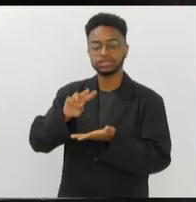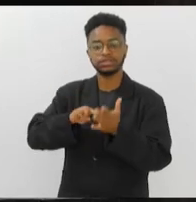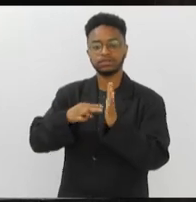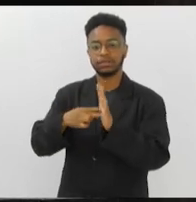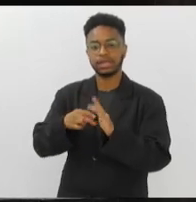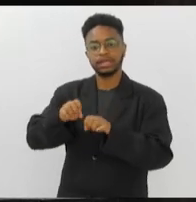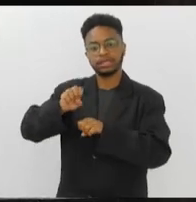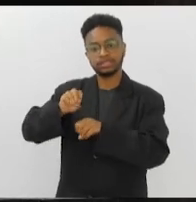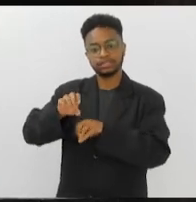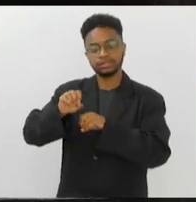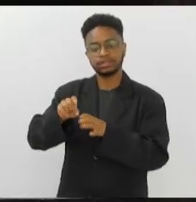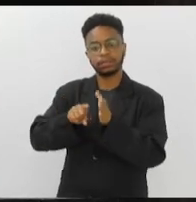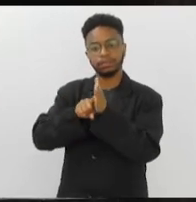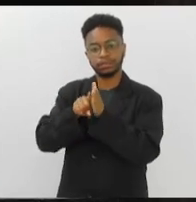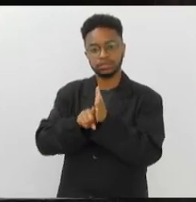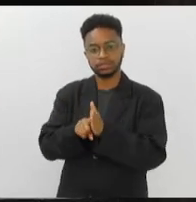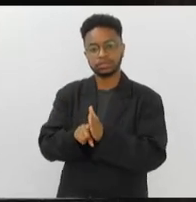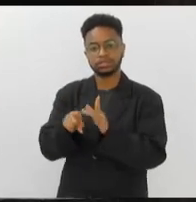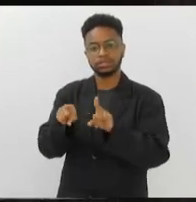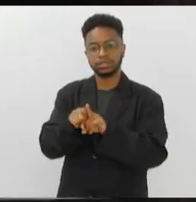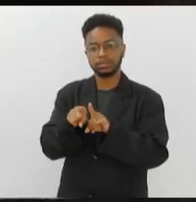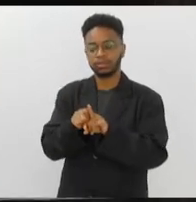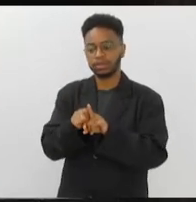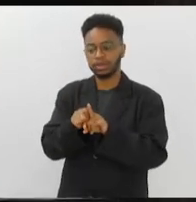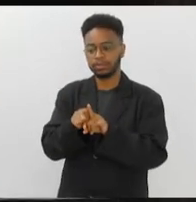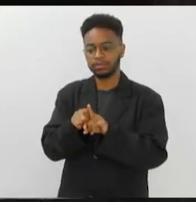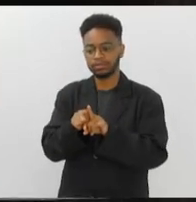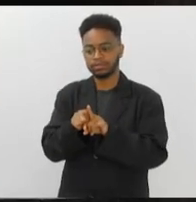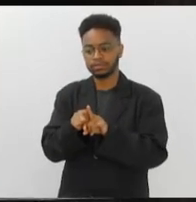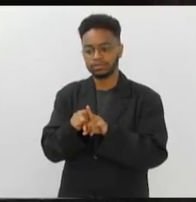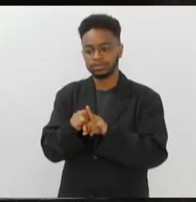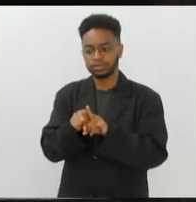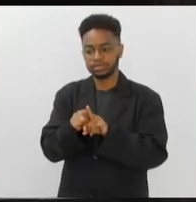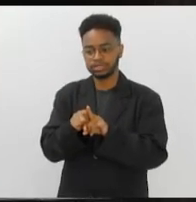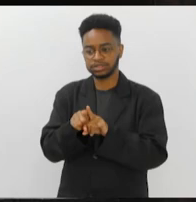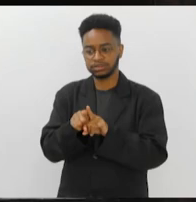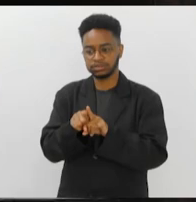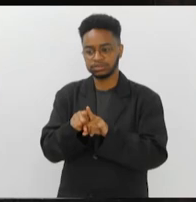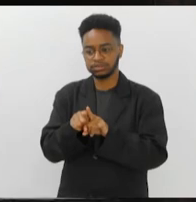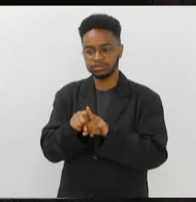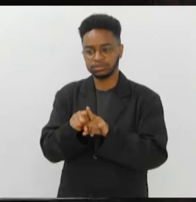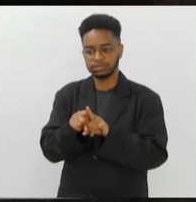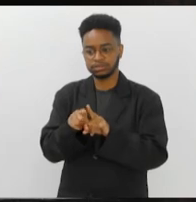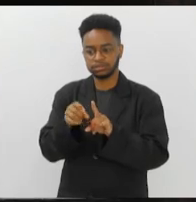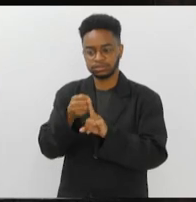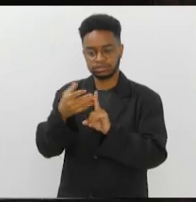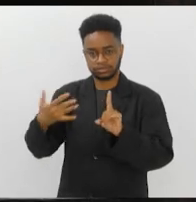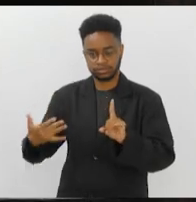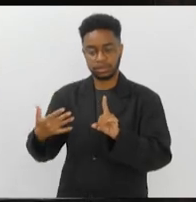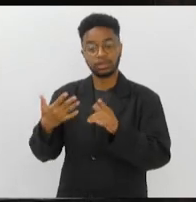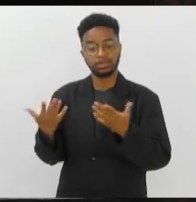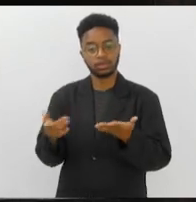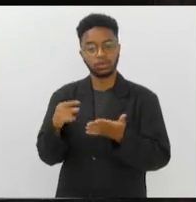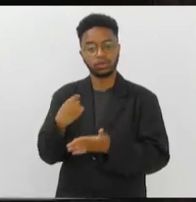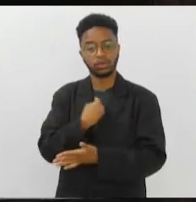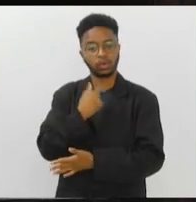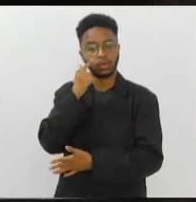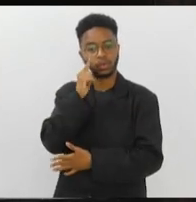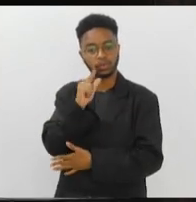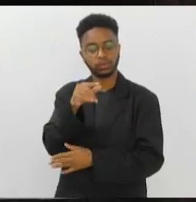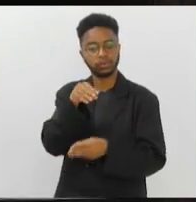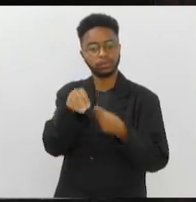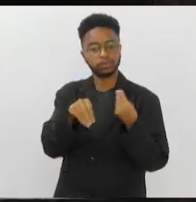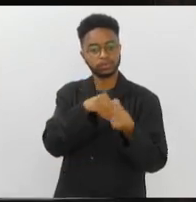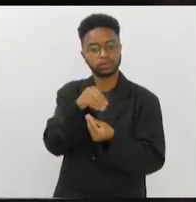é pesquisa e também é extensão. E, através da extensão, a gente consegue misturar e colocar todo